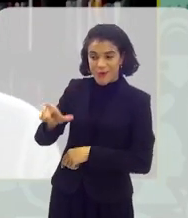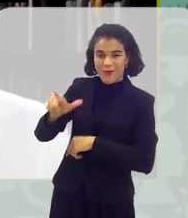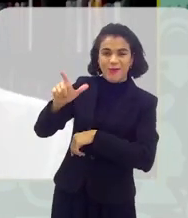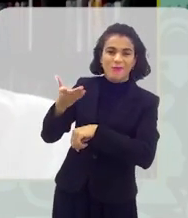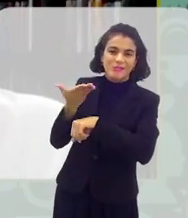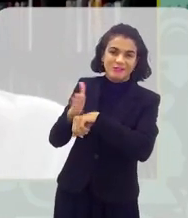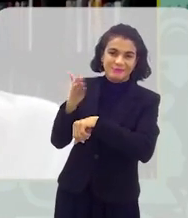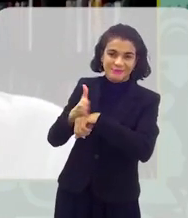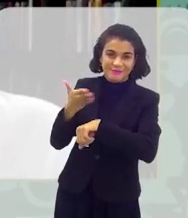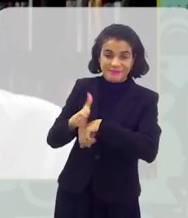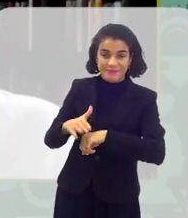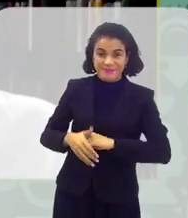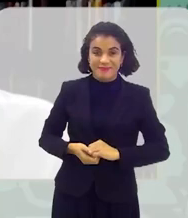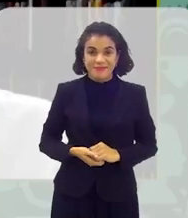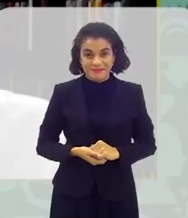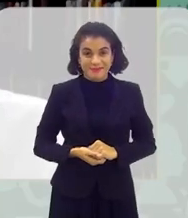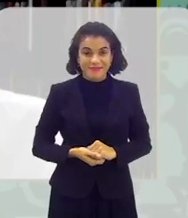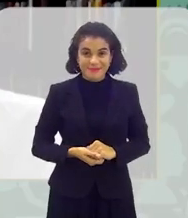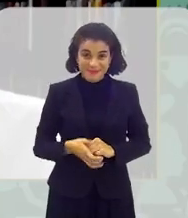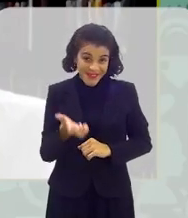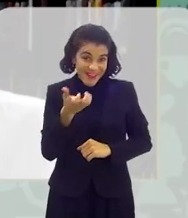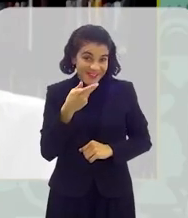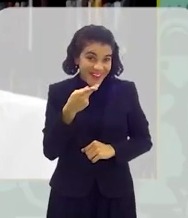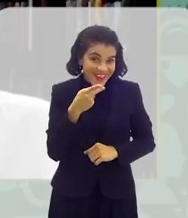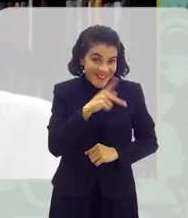o gestor e O estagiário